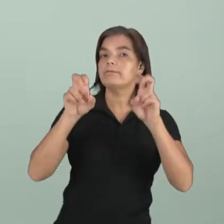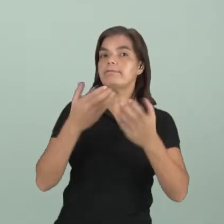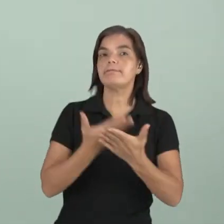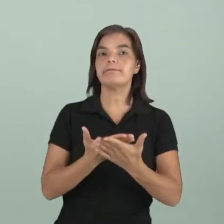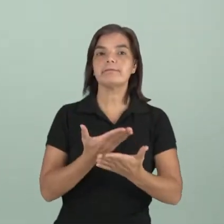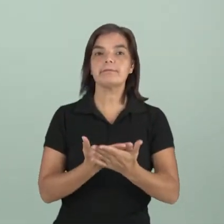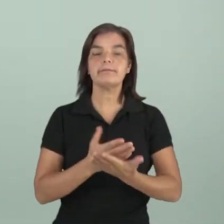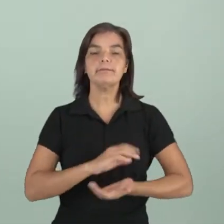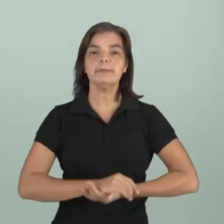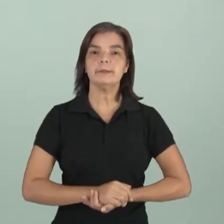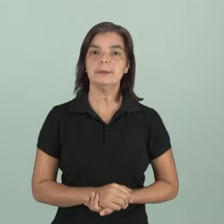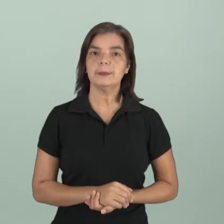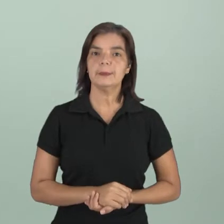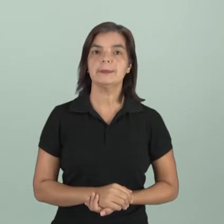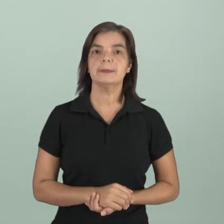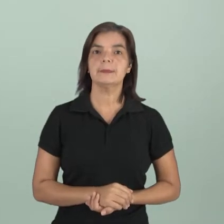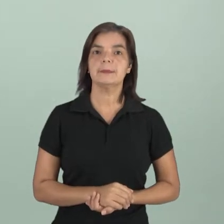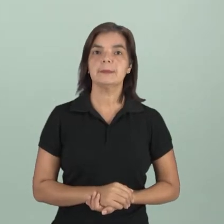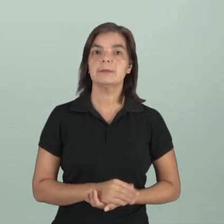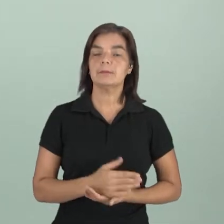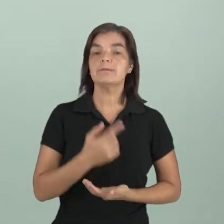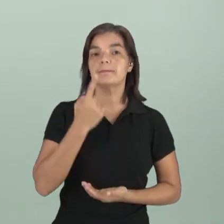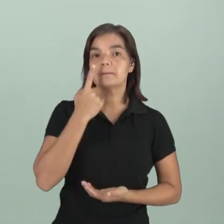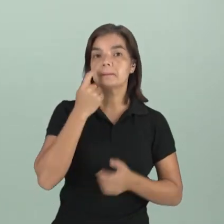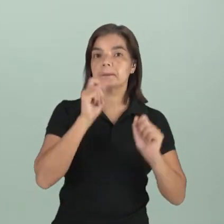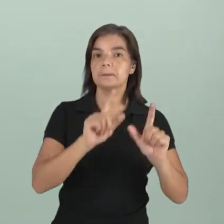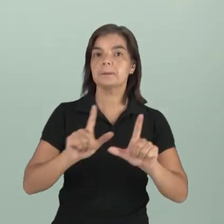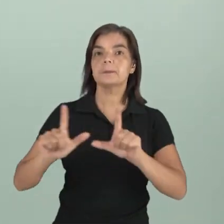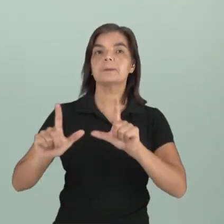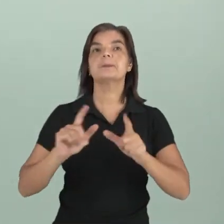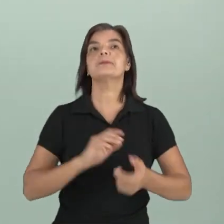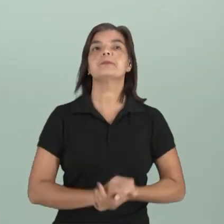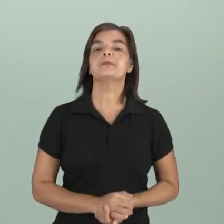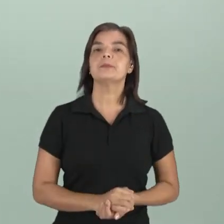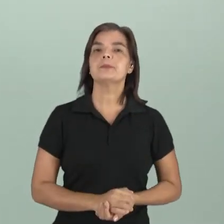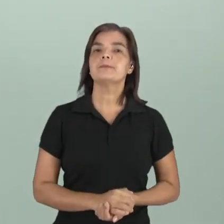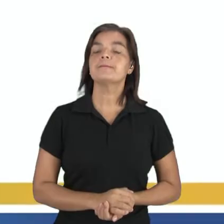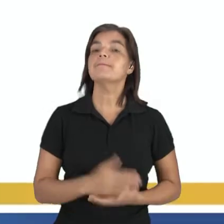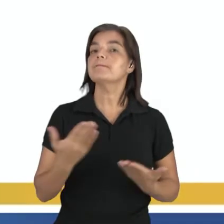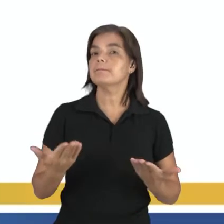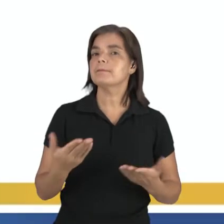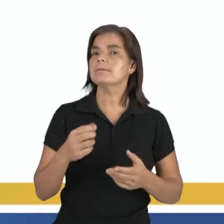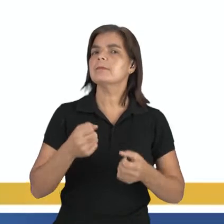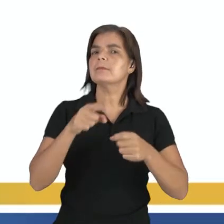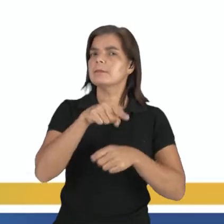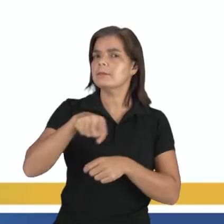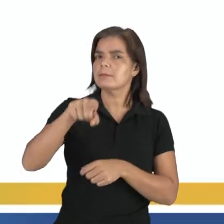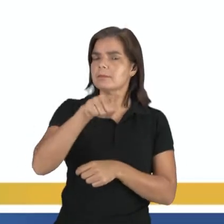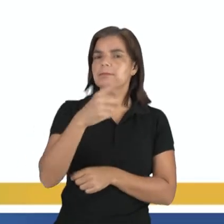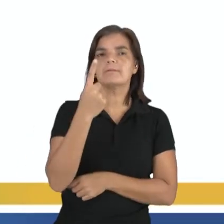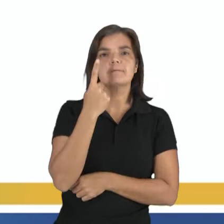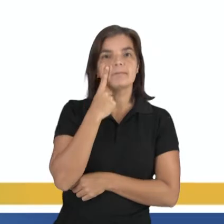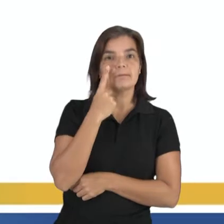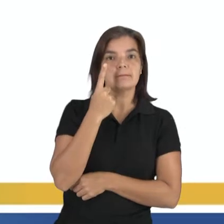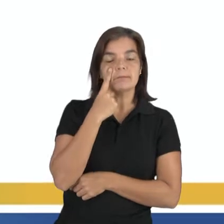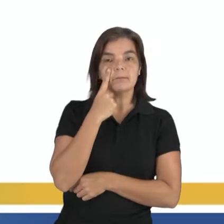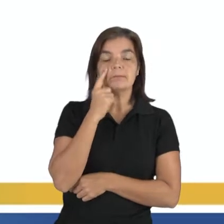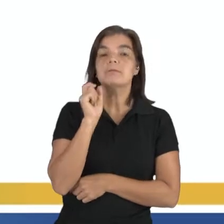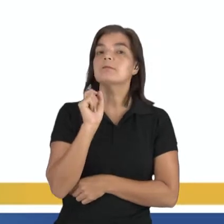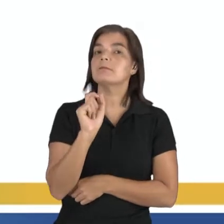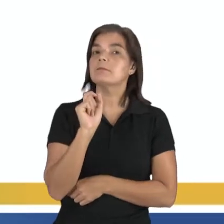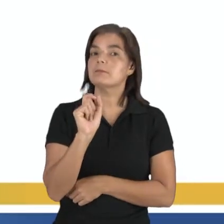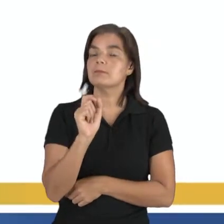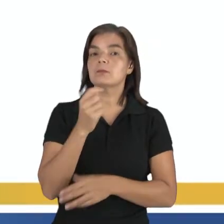tema desta nossa videoaula. Então vamos avançar? Inicialmente, eu quero que vocês observem em